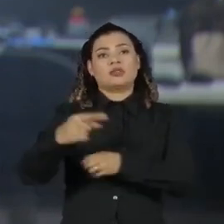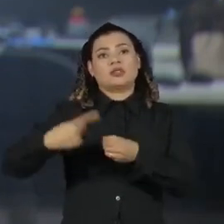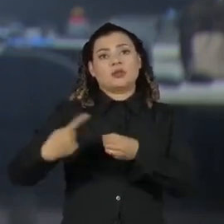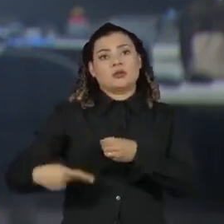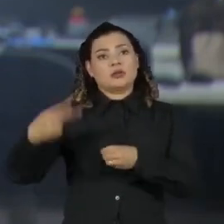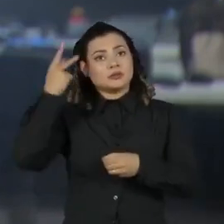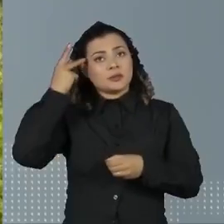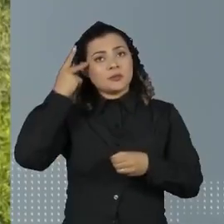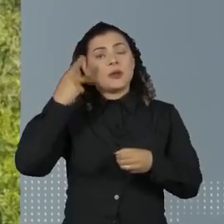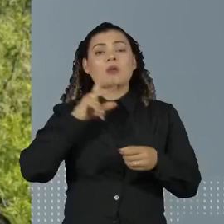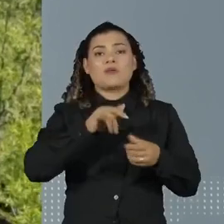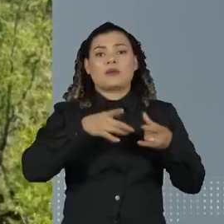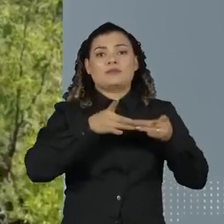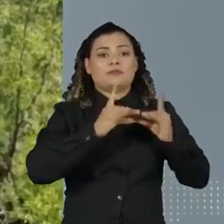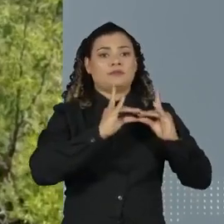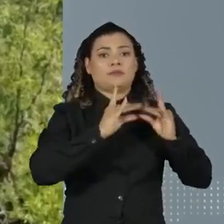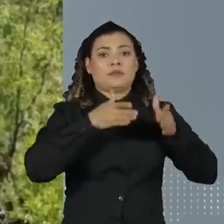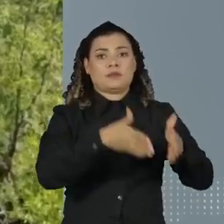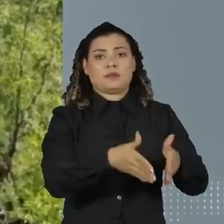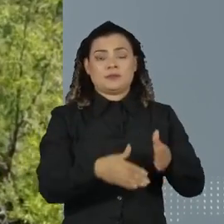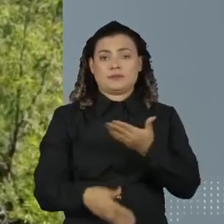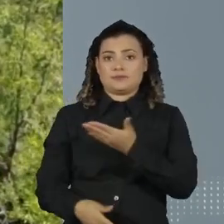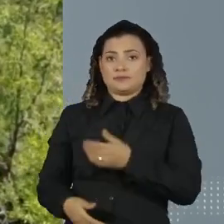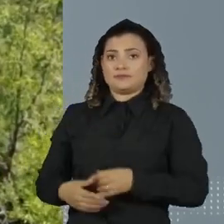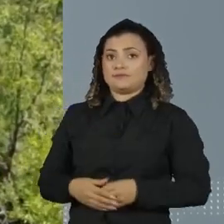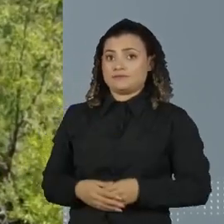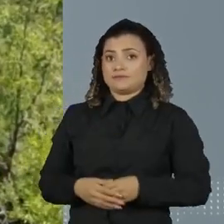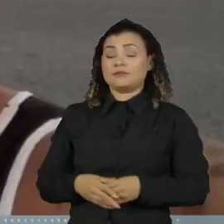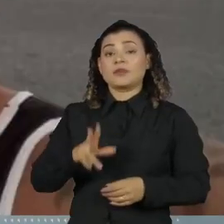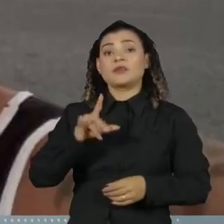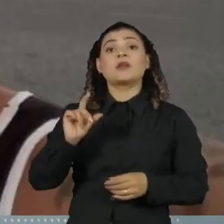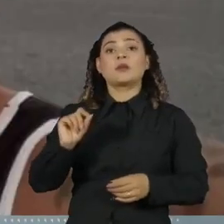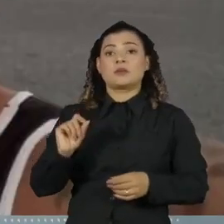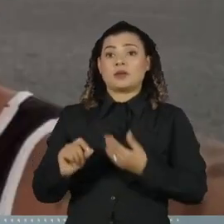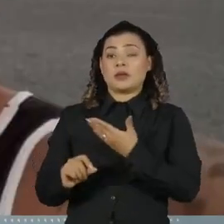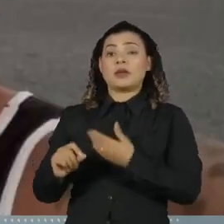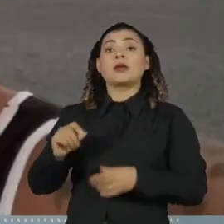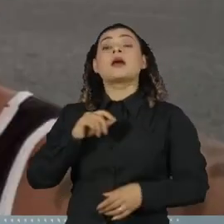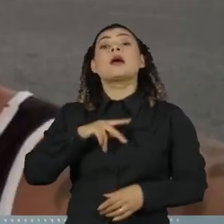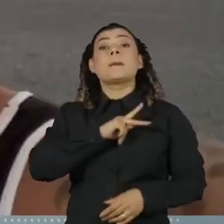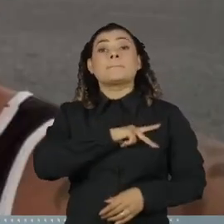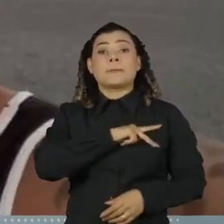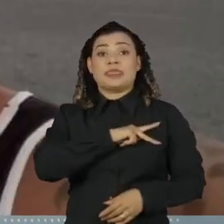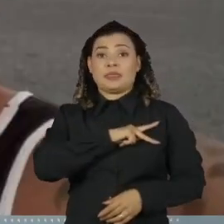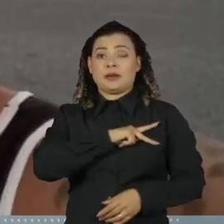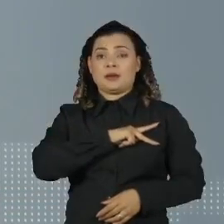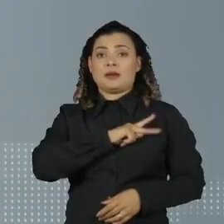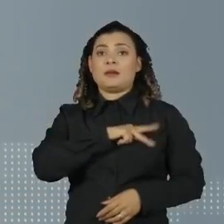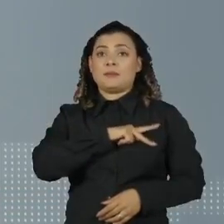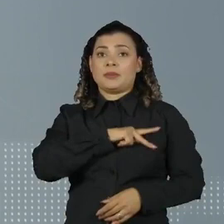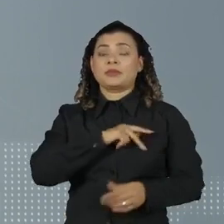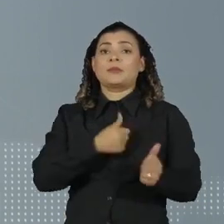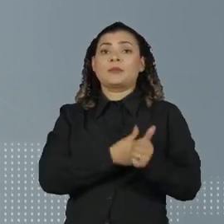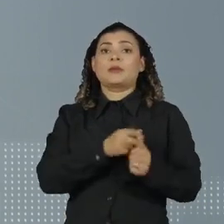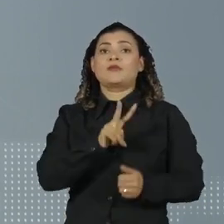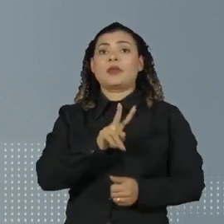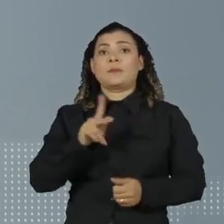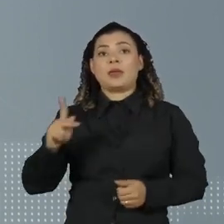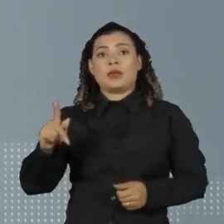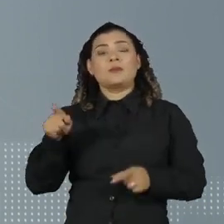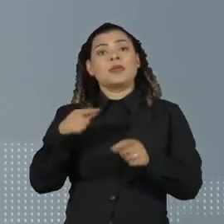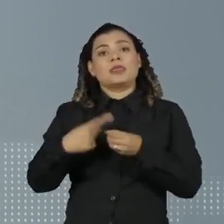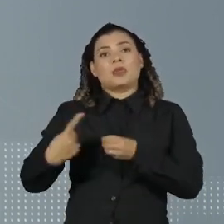interior paulista o velório coletivo vai ocorrer em Pindamonhangaba região do Vale do Paraíba